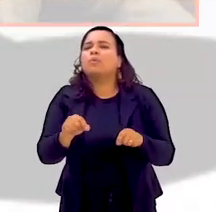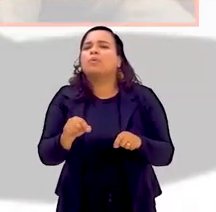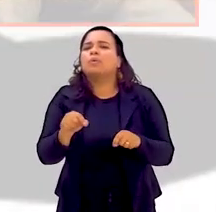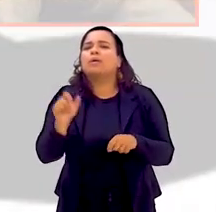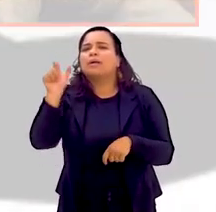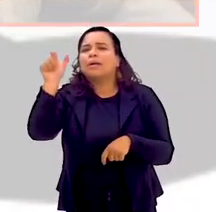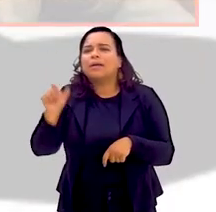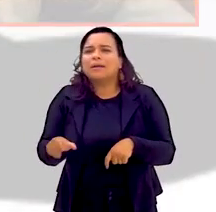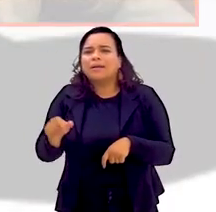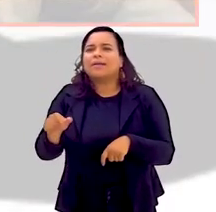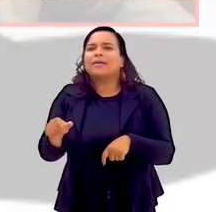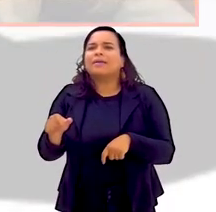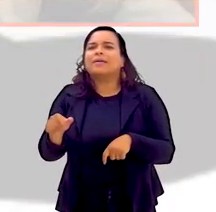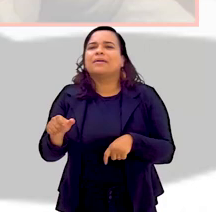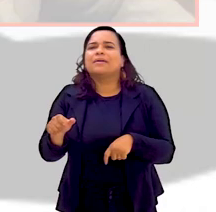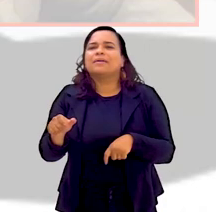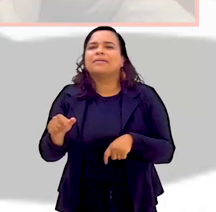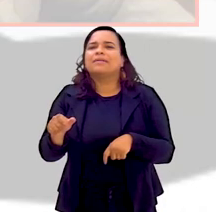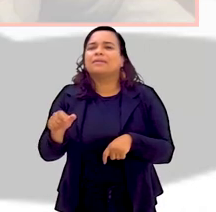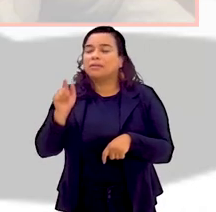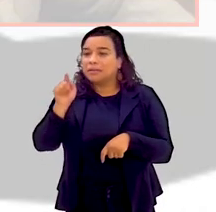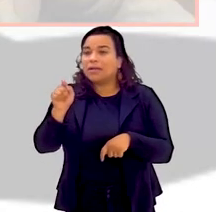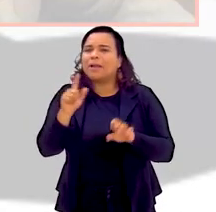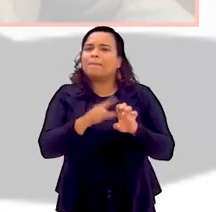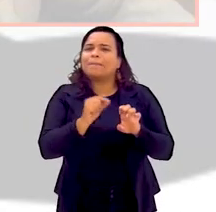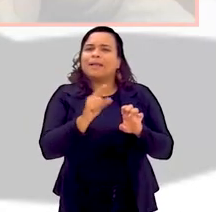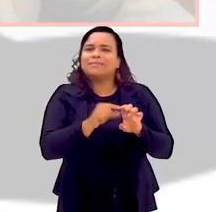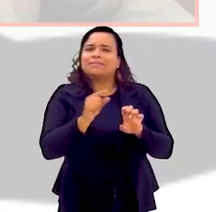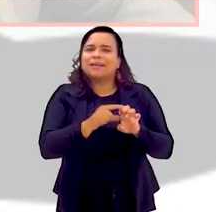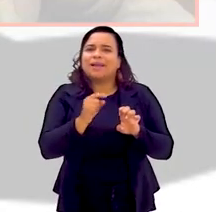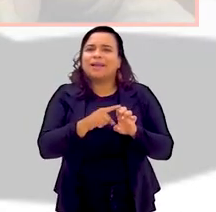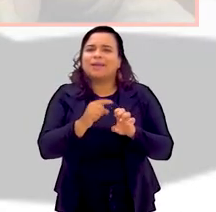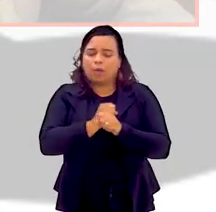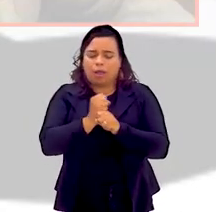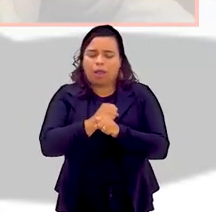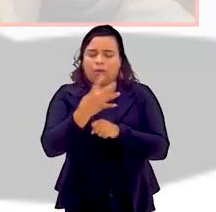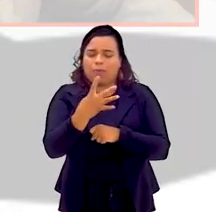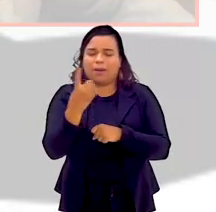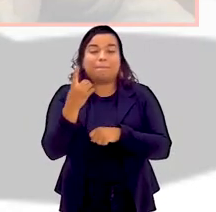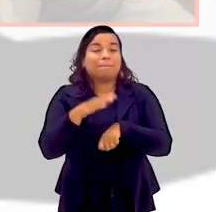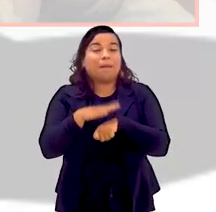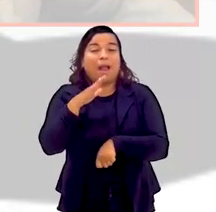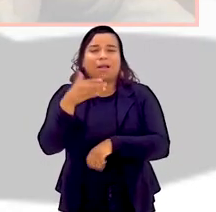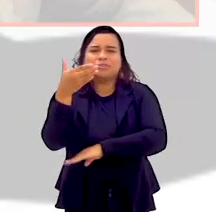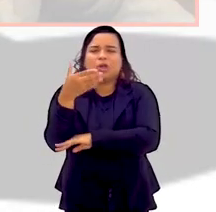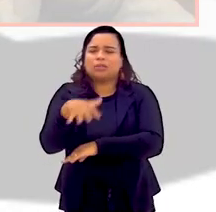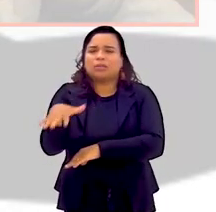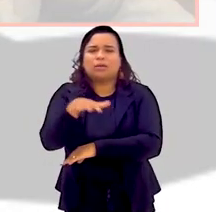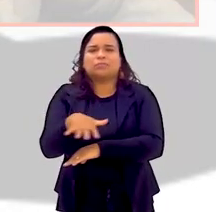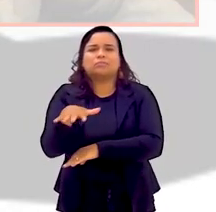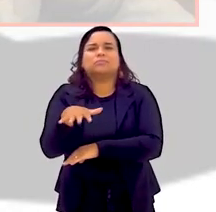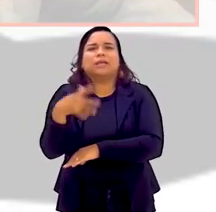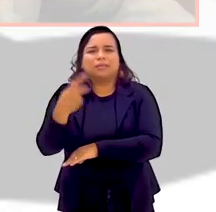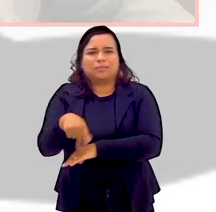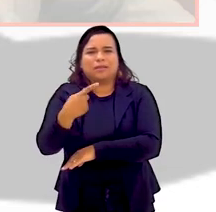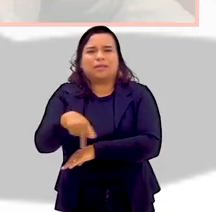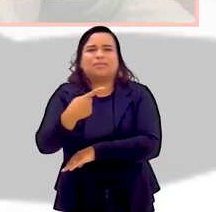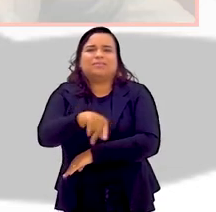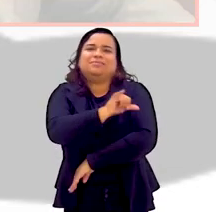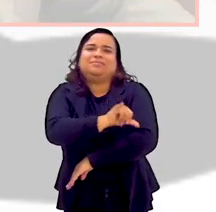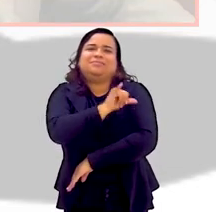a quem que ele estava ouvindo. Você é um empresário com mais de 41 anos de atuação no mercado hoteleiro carioca e